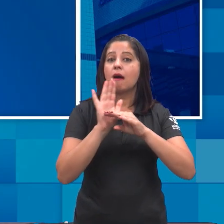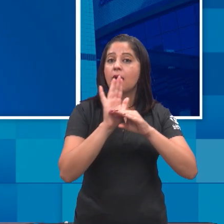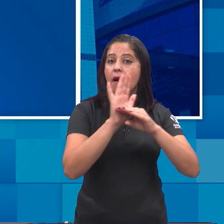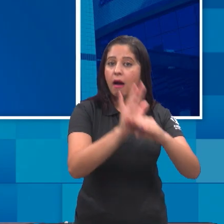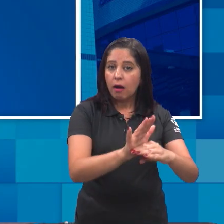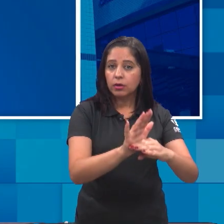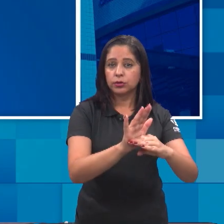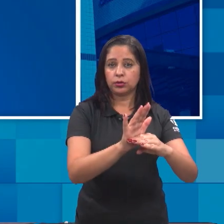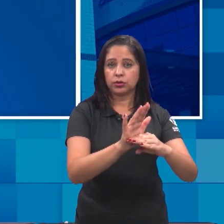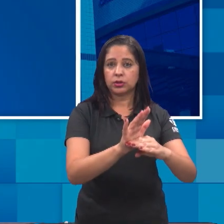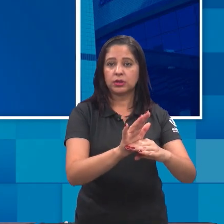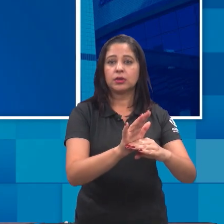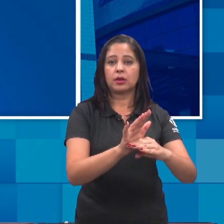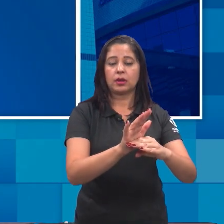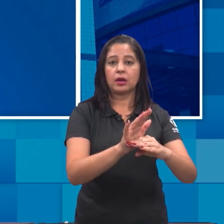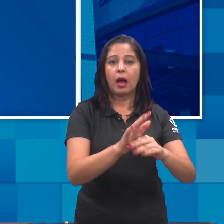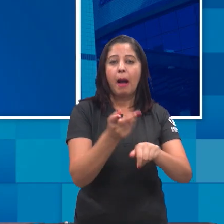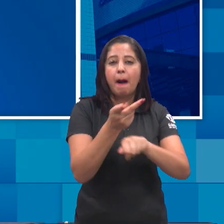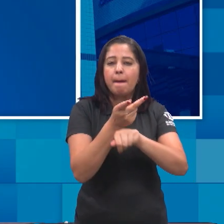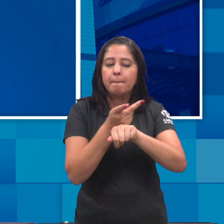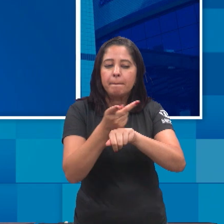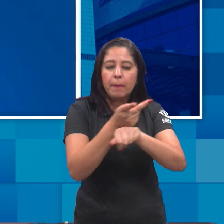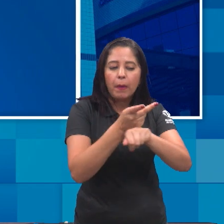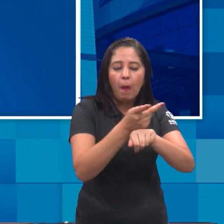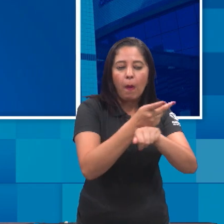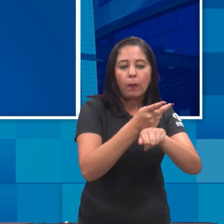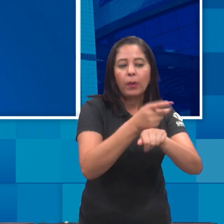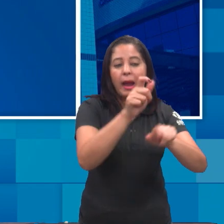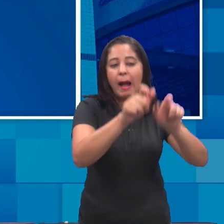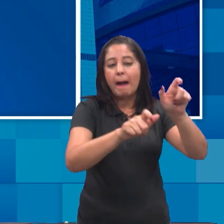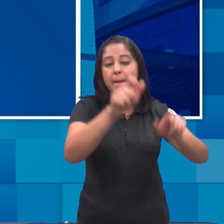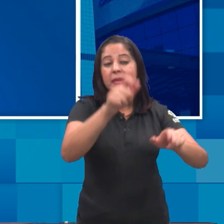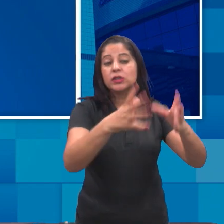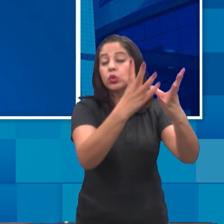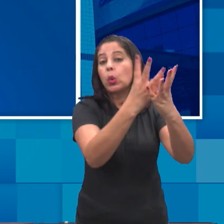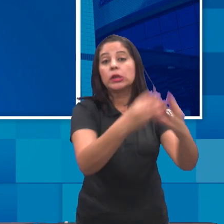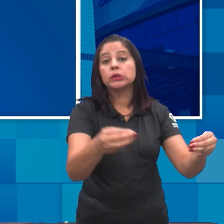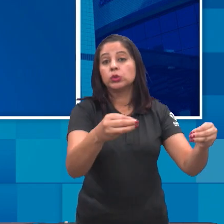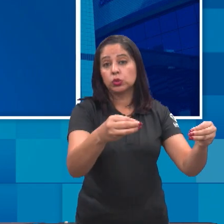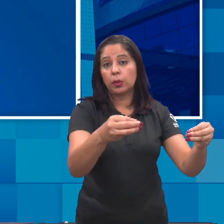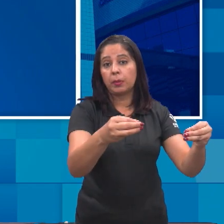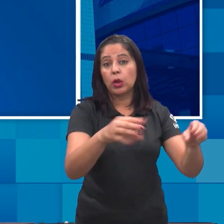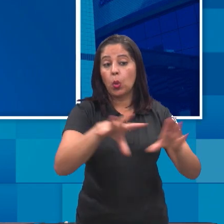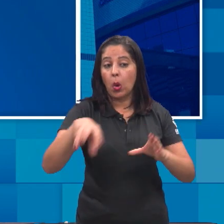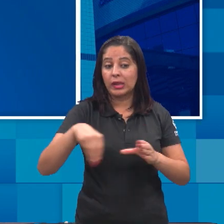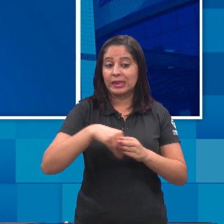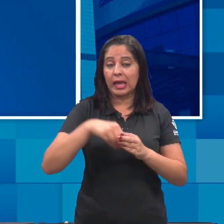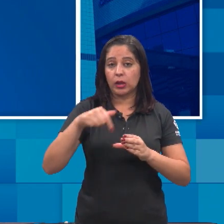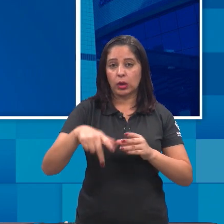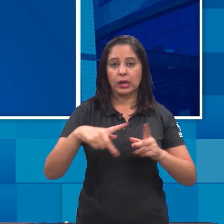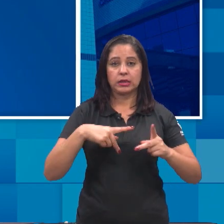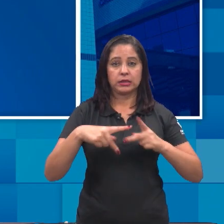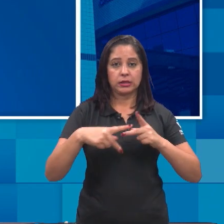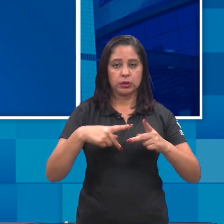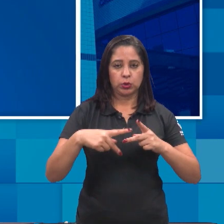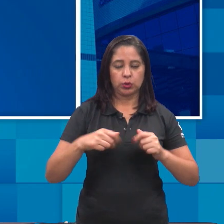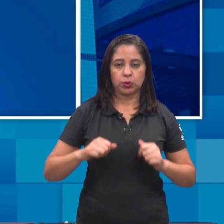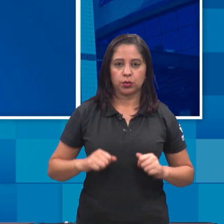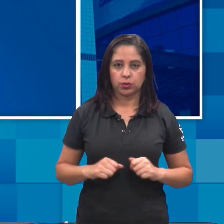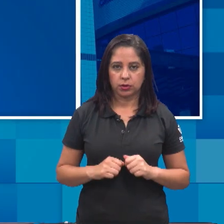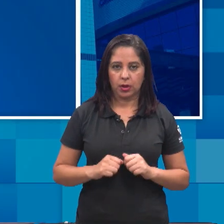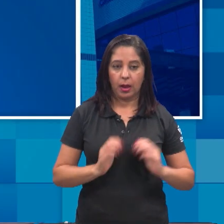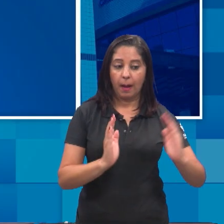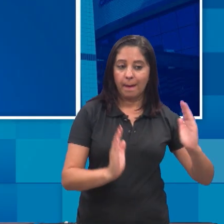ações conjuntas de buscas por pessoas desaparecidas no âmbito do município de São José dos Campos.